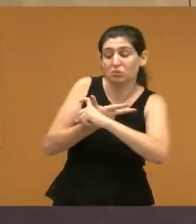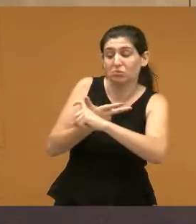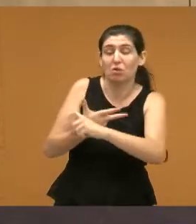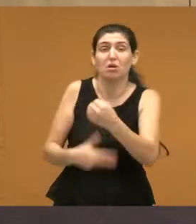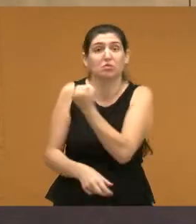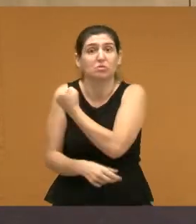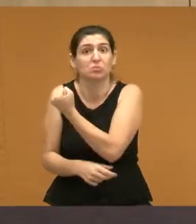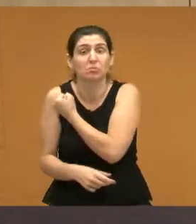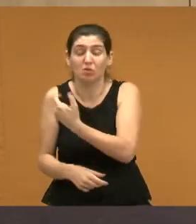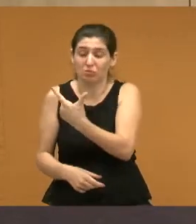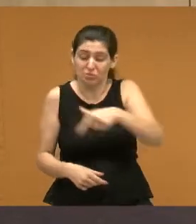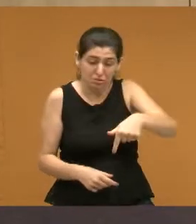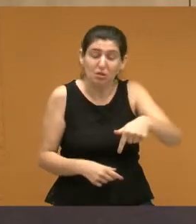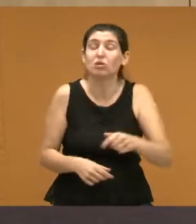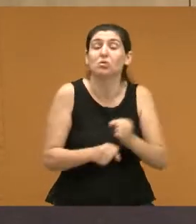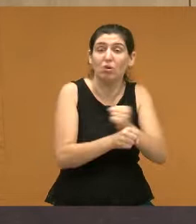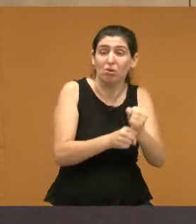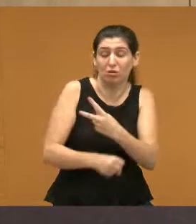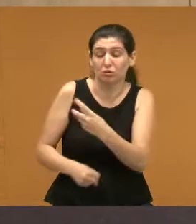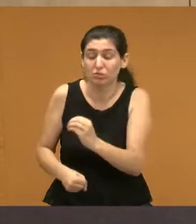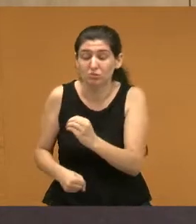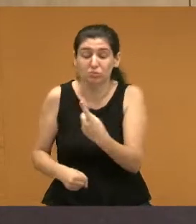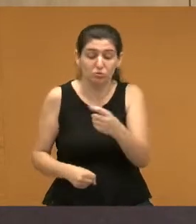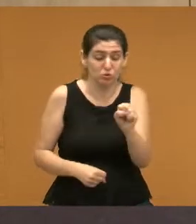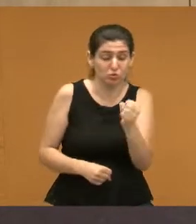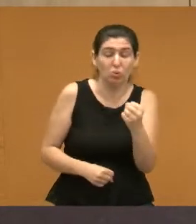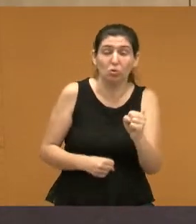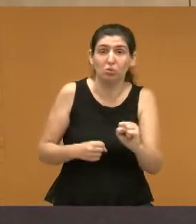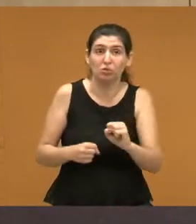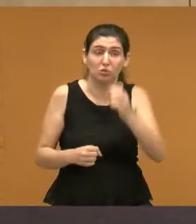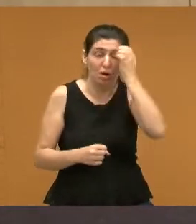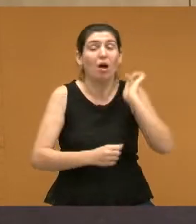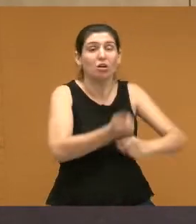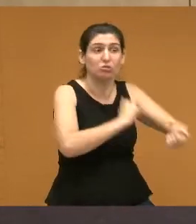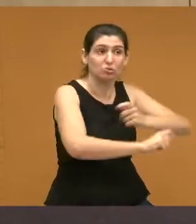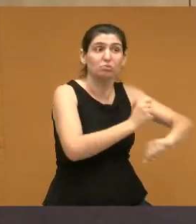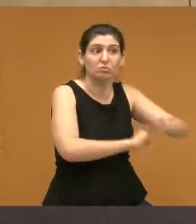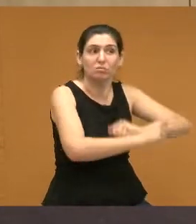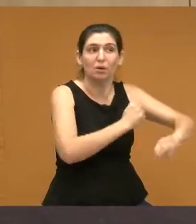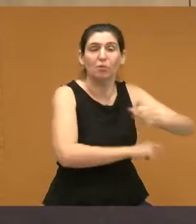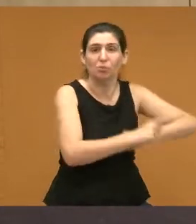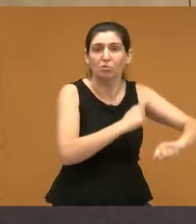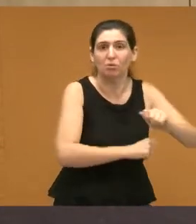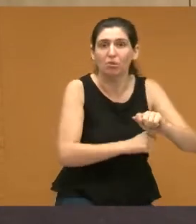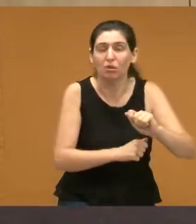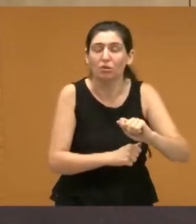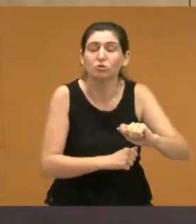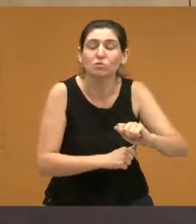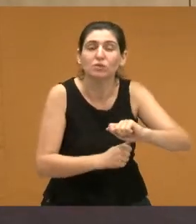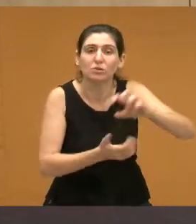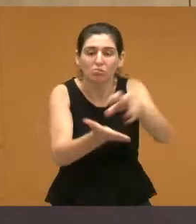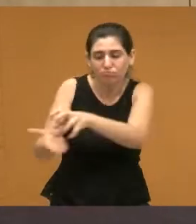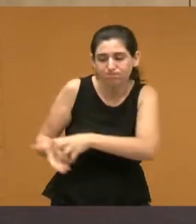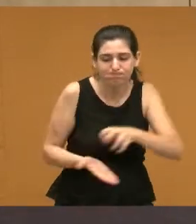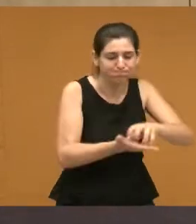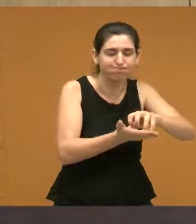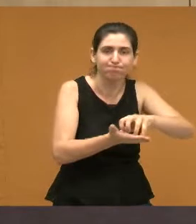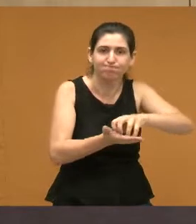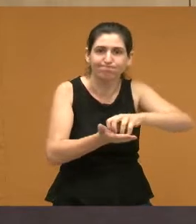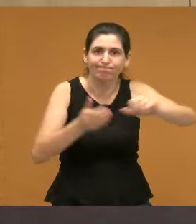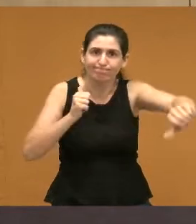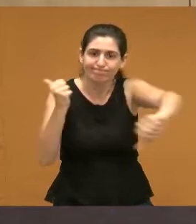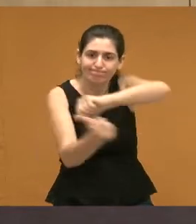número 27/2018, altera a estrutura administrativa, os cargos de provimento em comissão, cargos